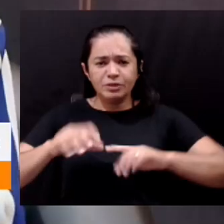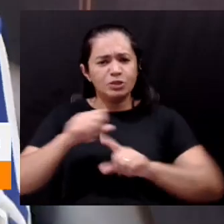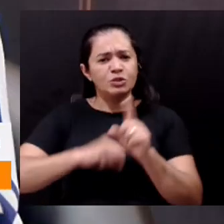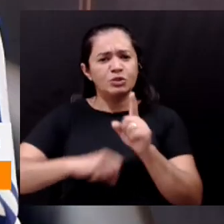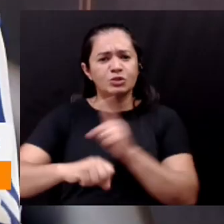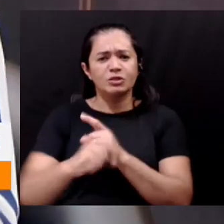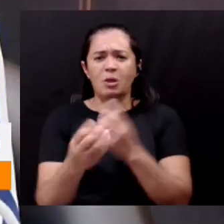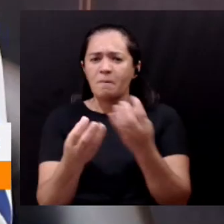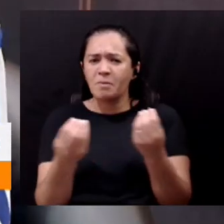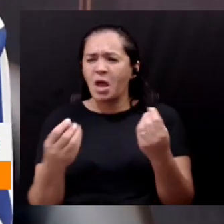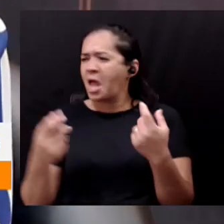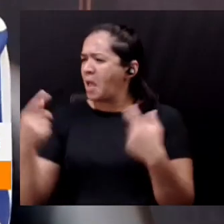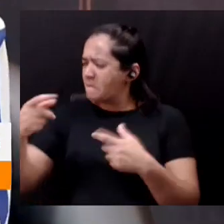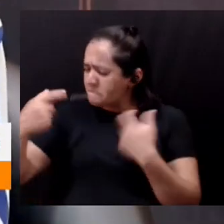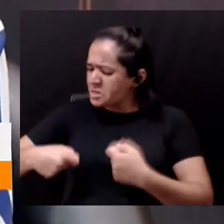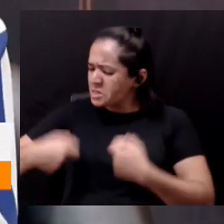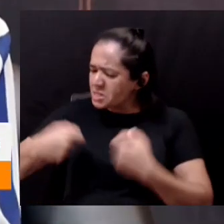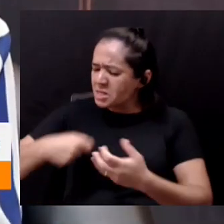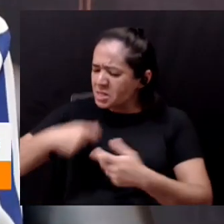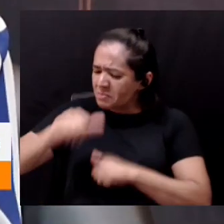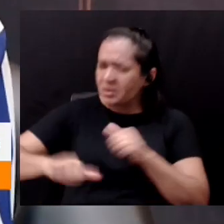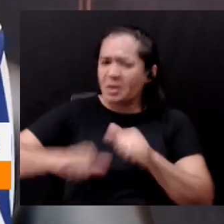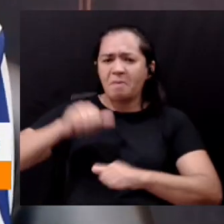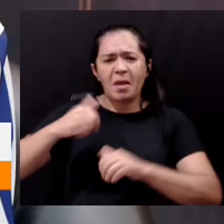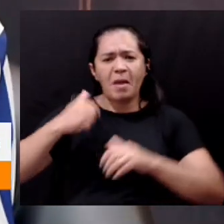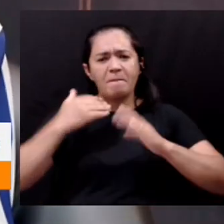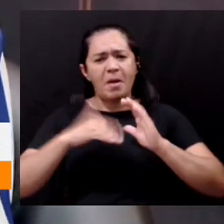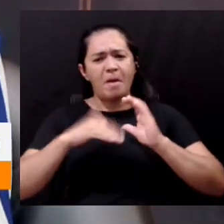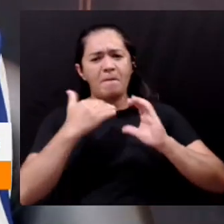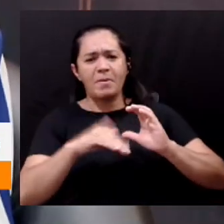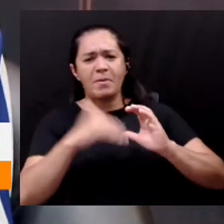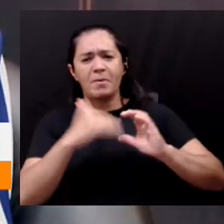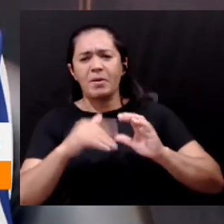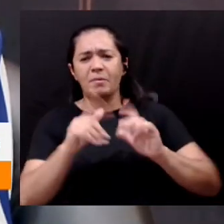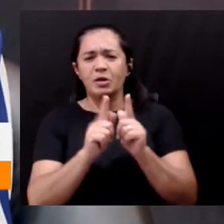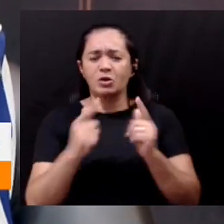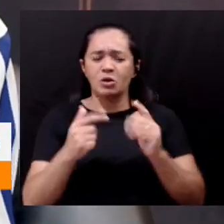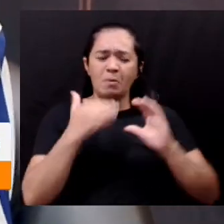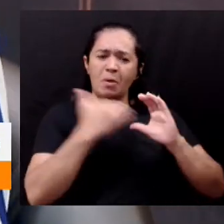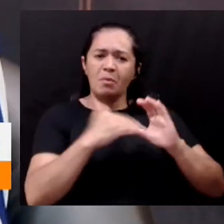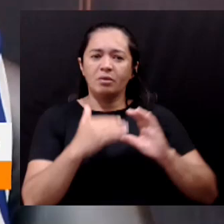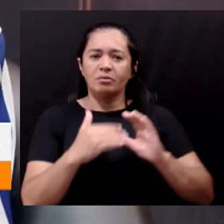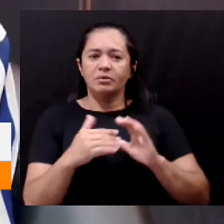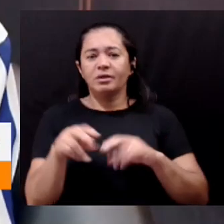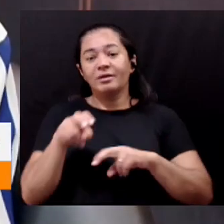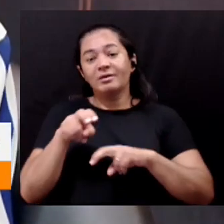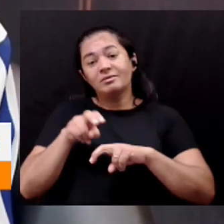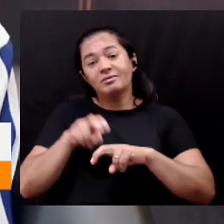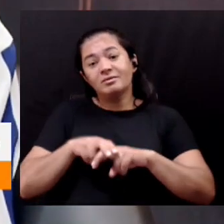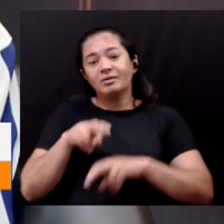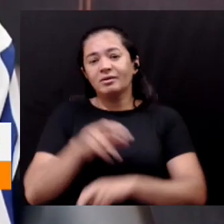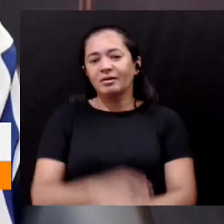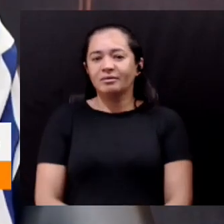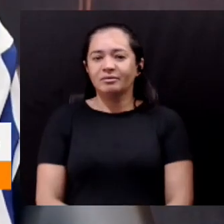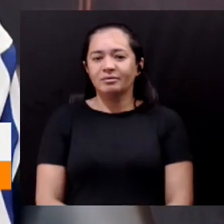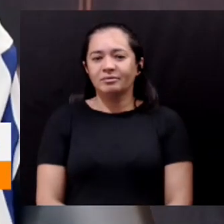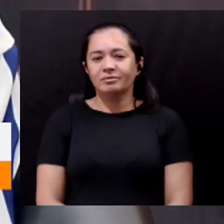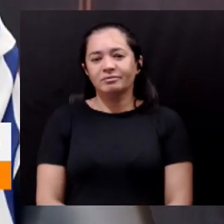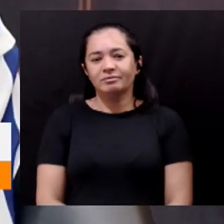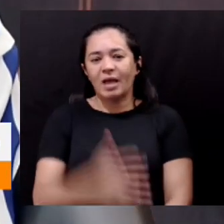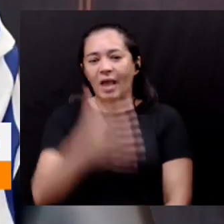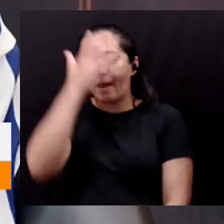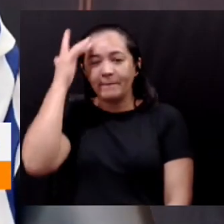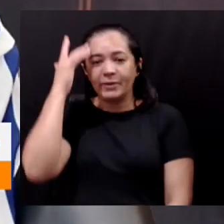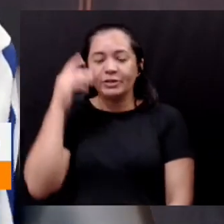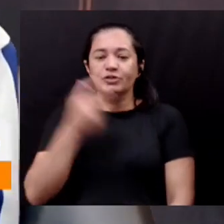mudar, então a pessoa vai lá, posta, aí ela manda para não sei quantos grupos, sentada É. da casa dela, sem mobilizar, sem ir